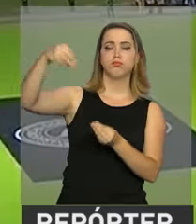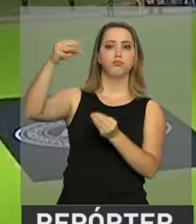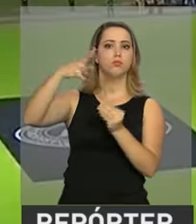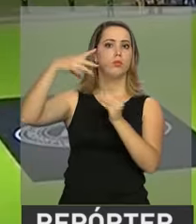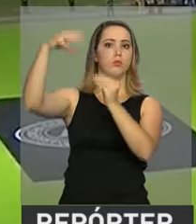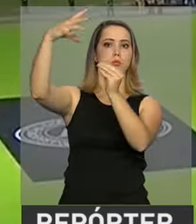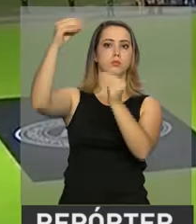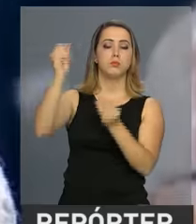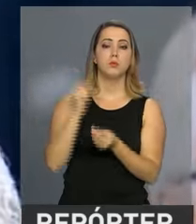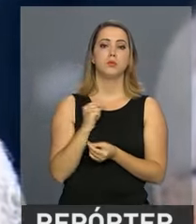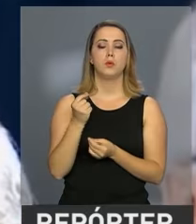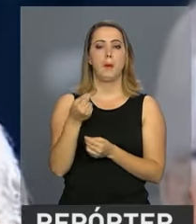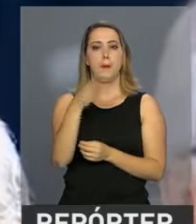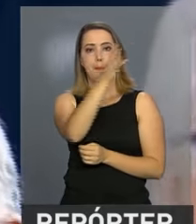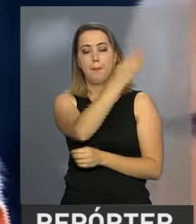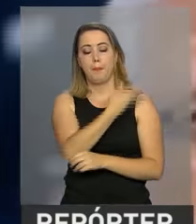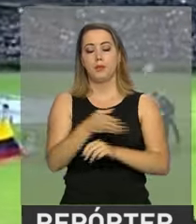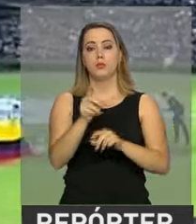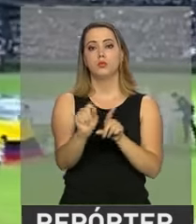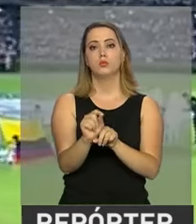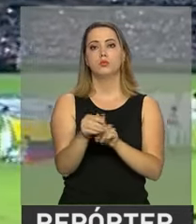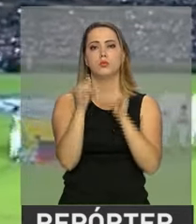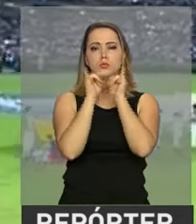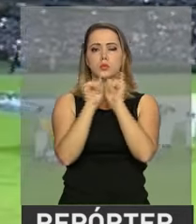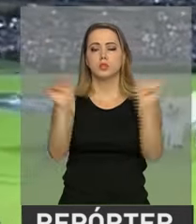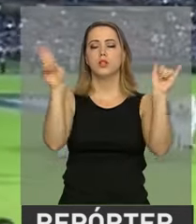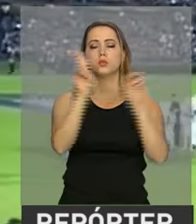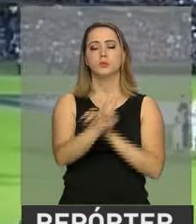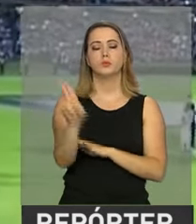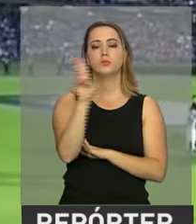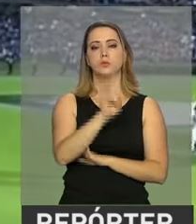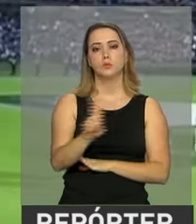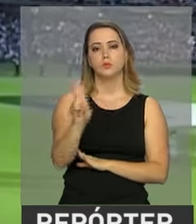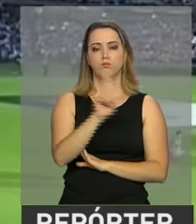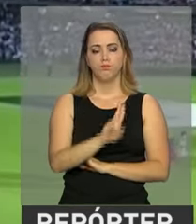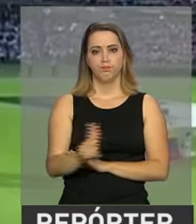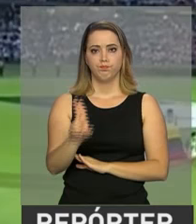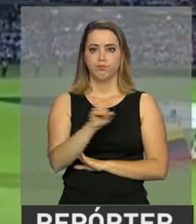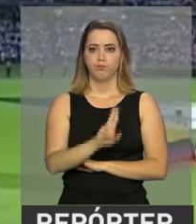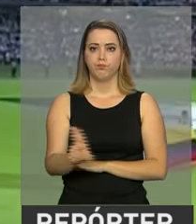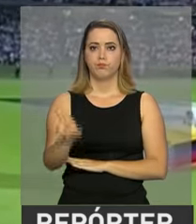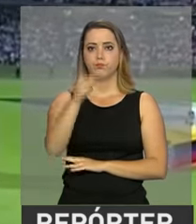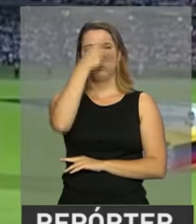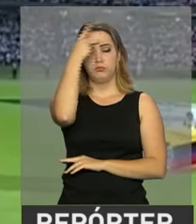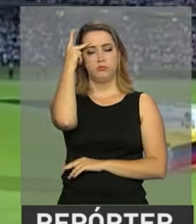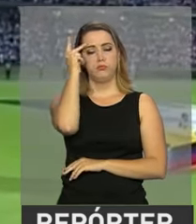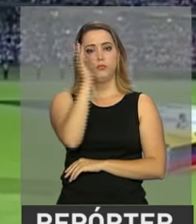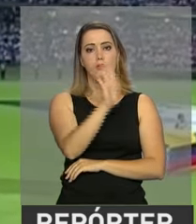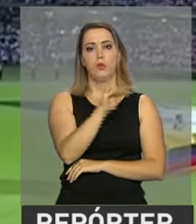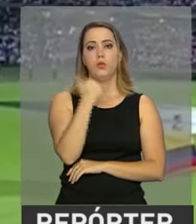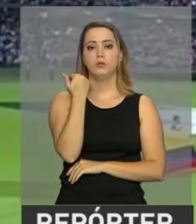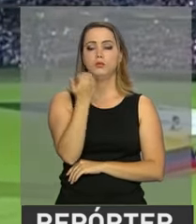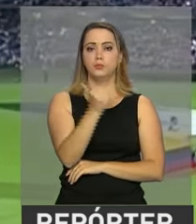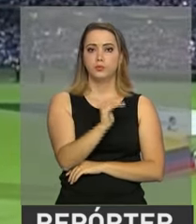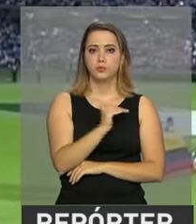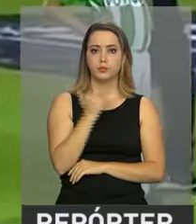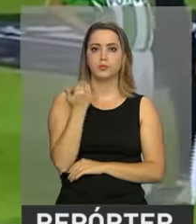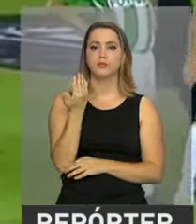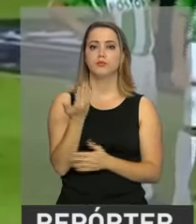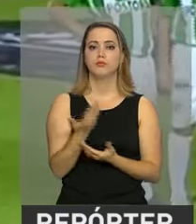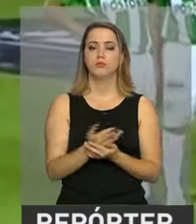eram anunciados os nomes dos jogadores mortos no acidente. Lucas Gomes da Silva.